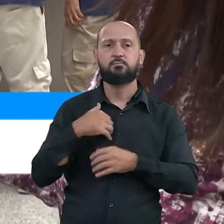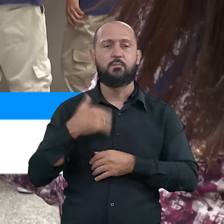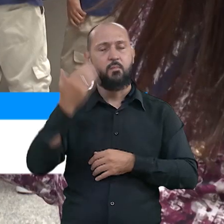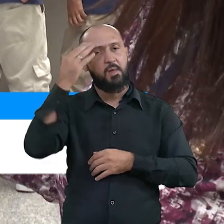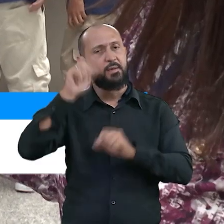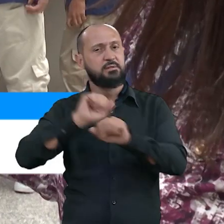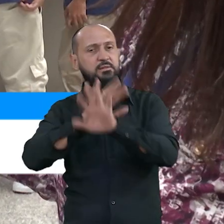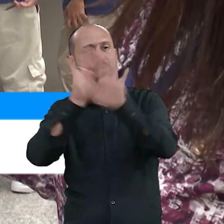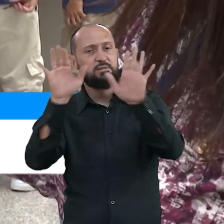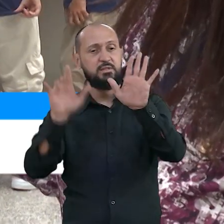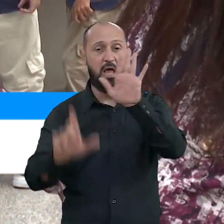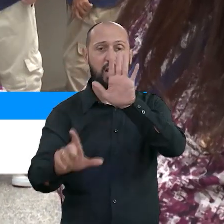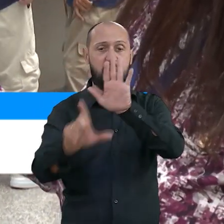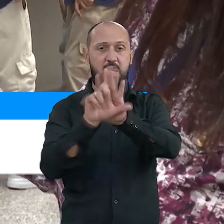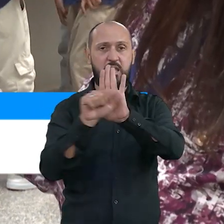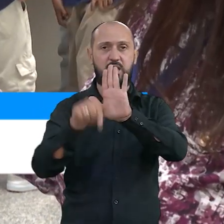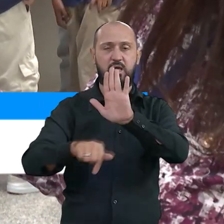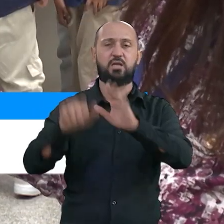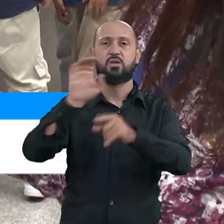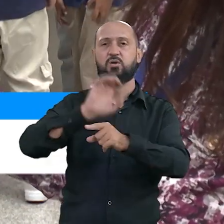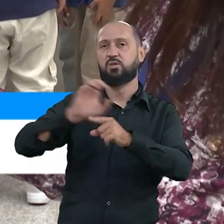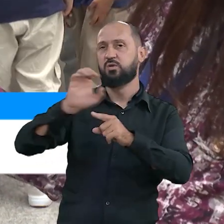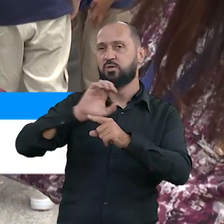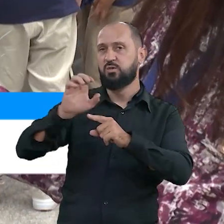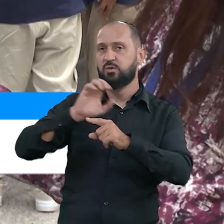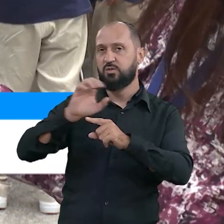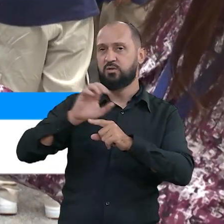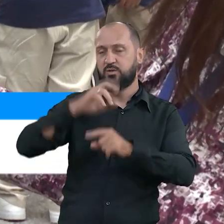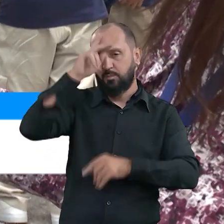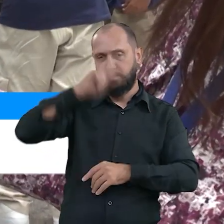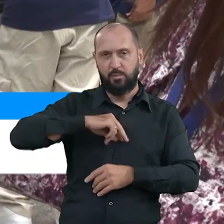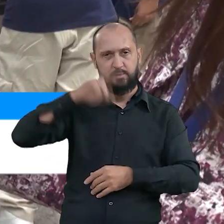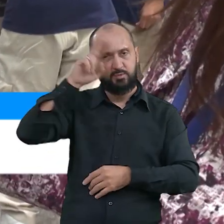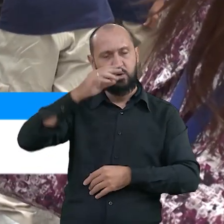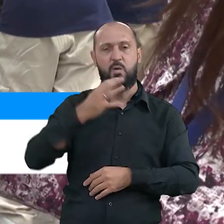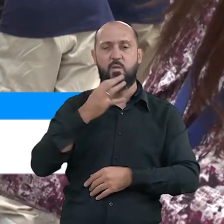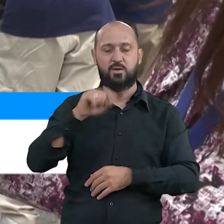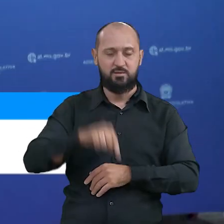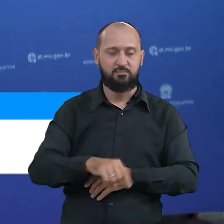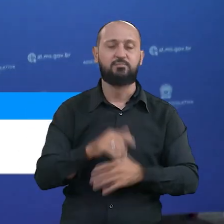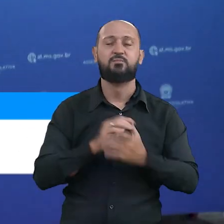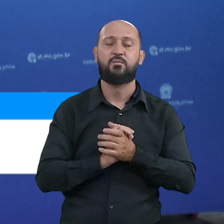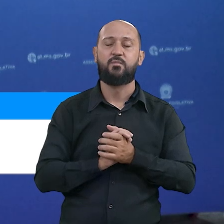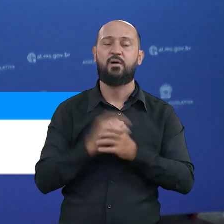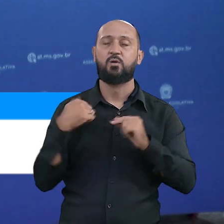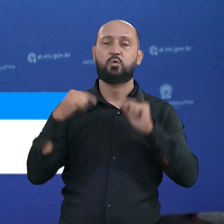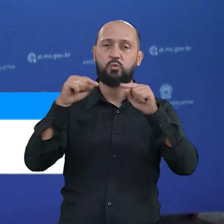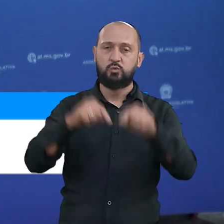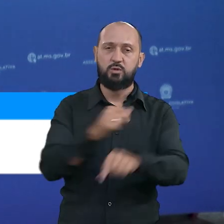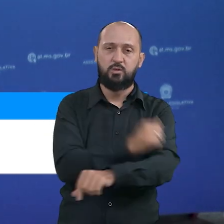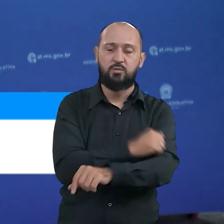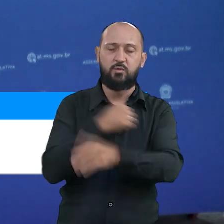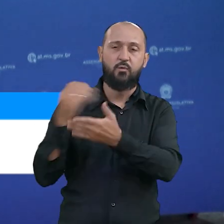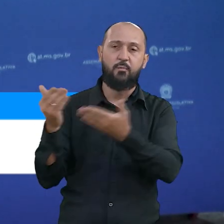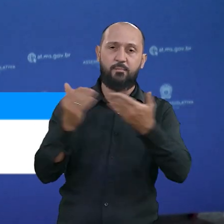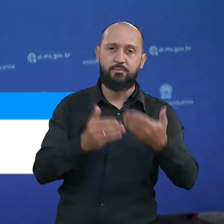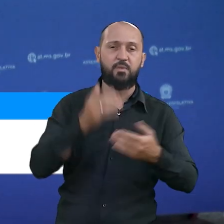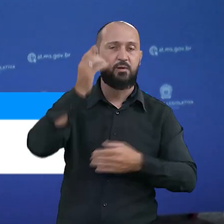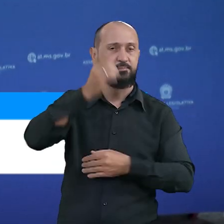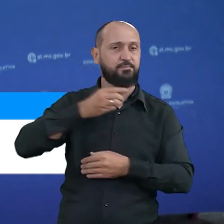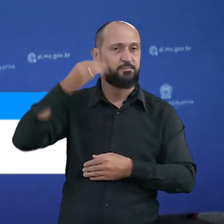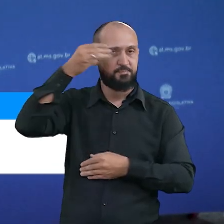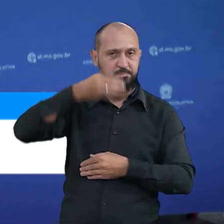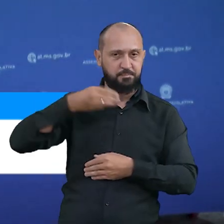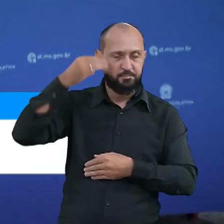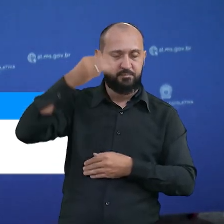Entender mais como que funcionam as leis do nosso estado e conhecer mais a nossa própria história. Durante a visita, os estudantes foram recepcionados